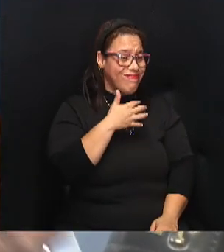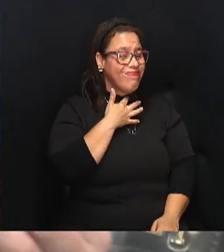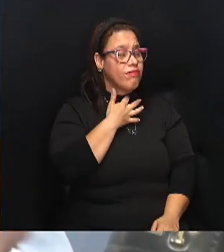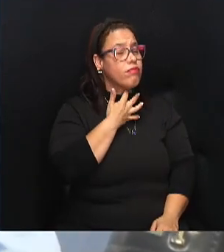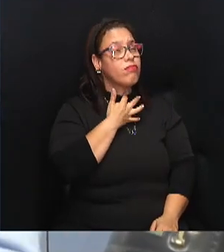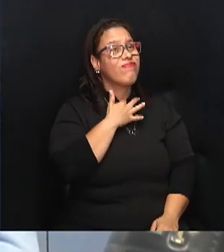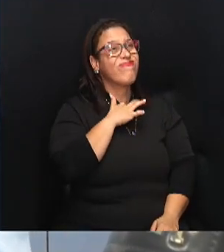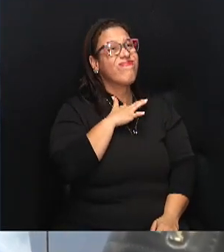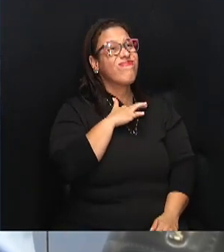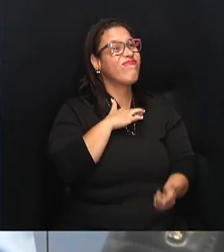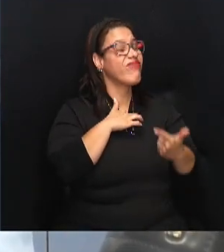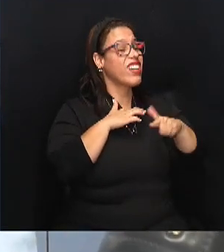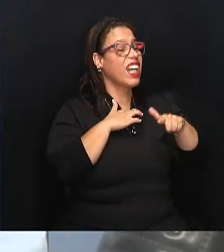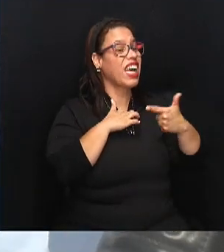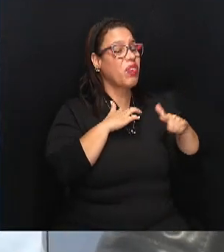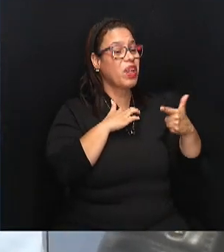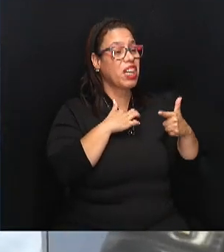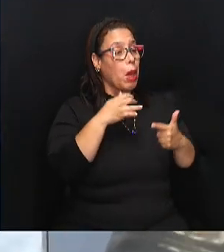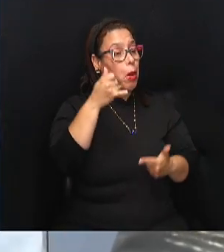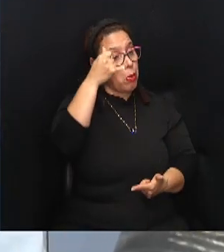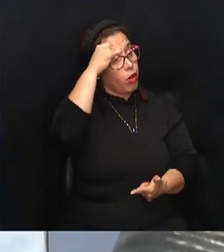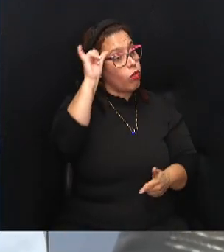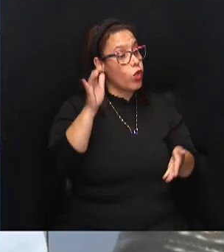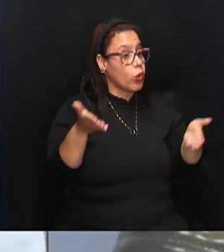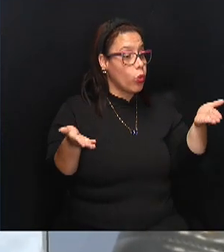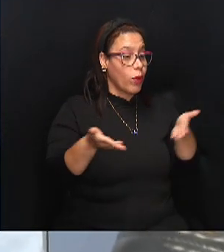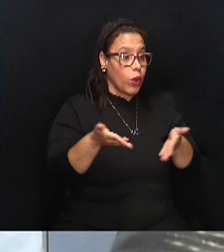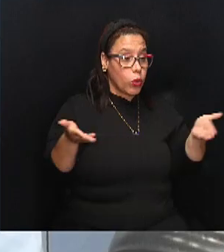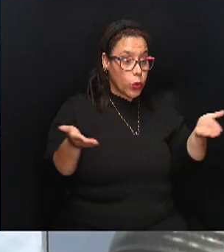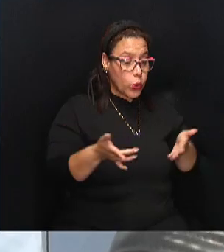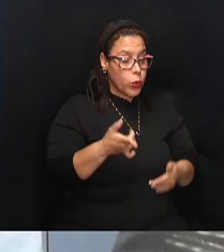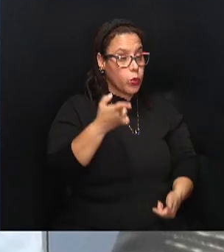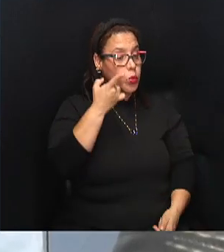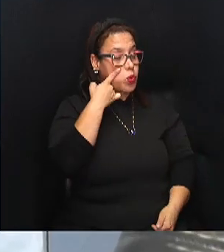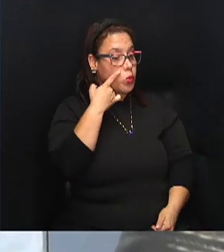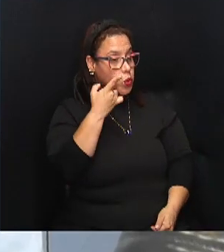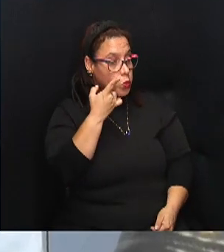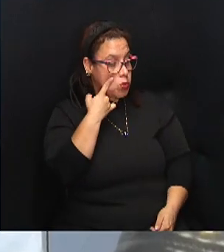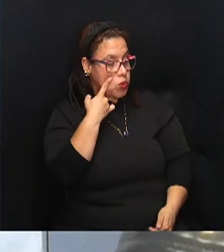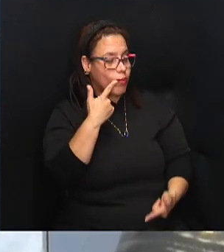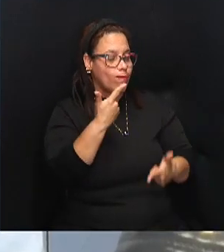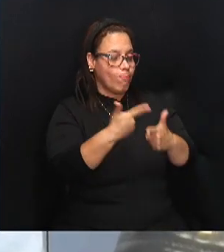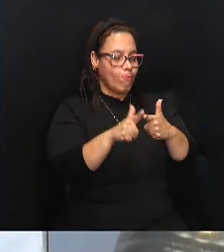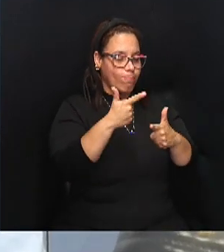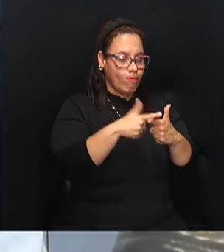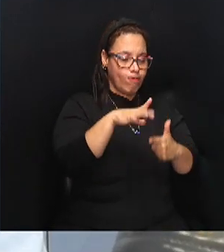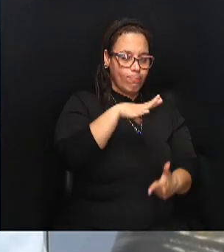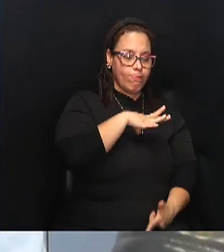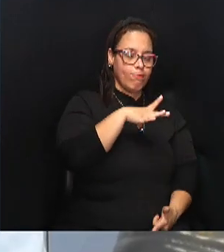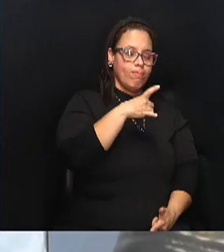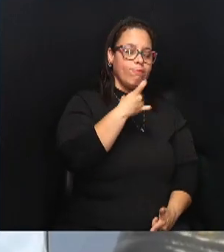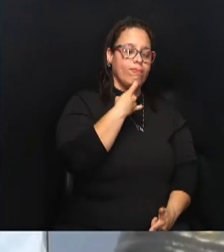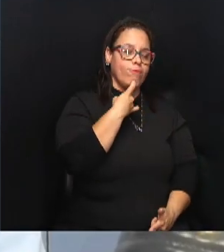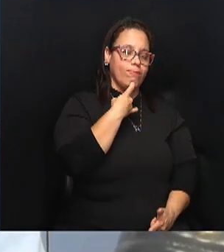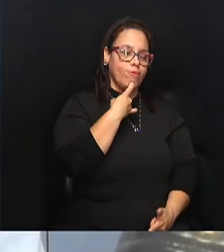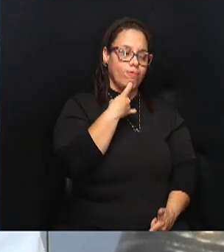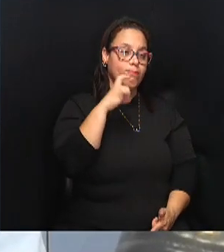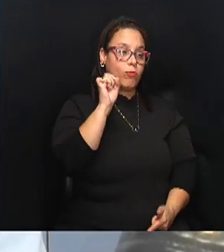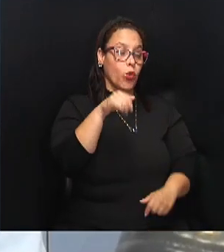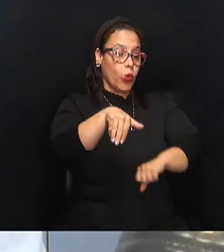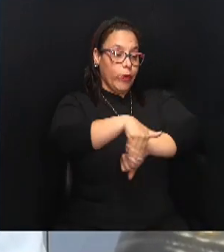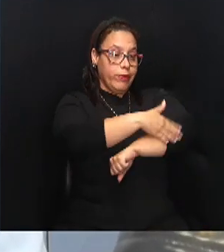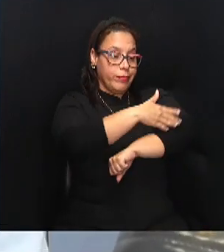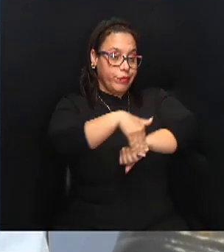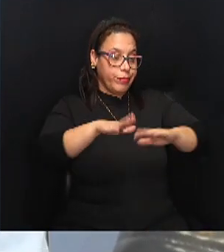fazer algo que não se está fazendo hoje. E eu vejo que um grande problema da cidade de Campinas hoje é a questão dos moradores de